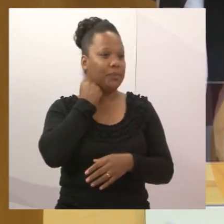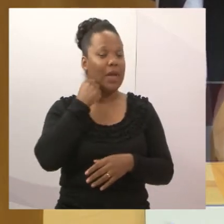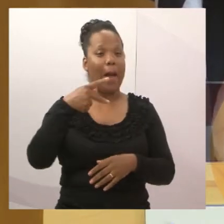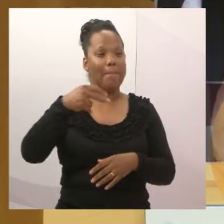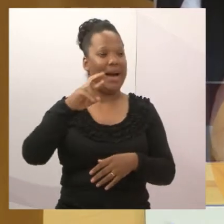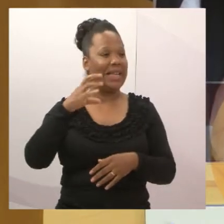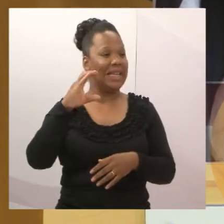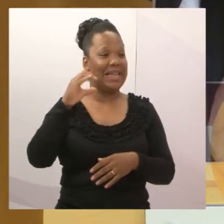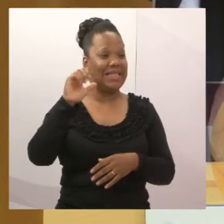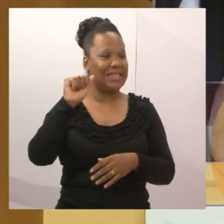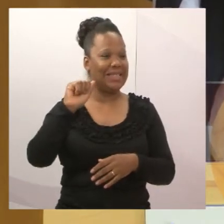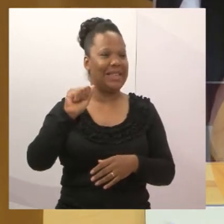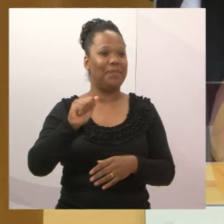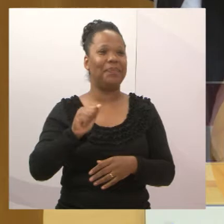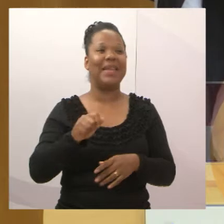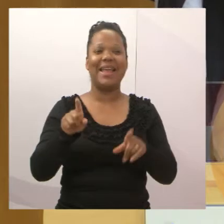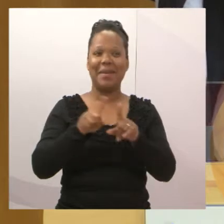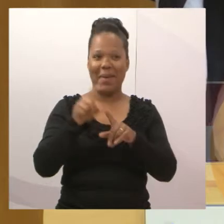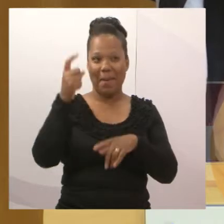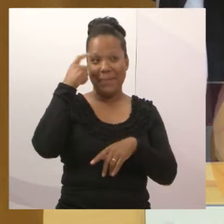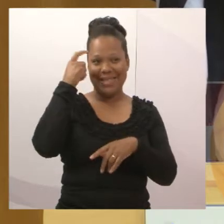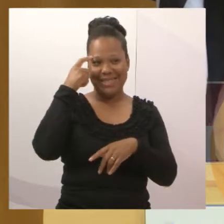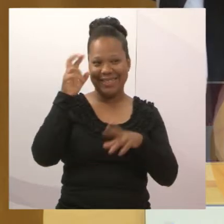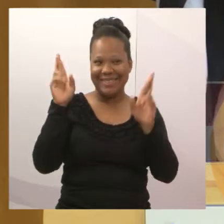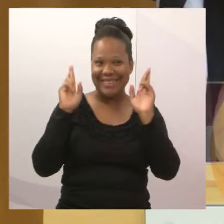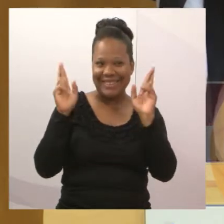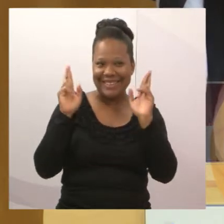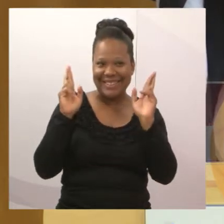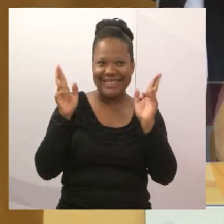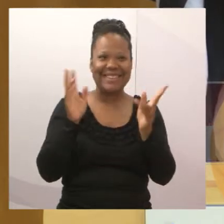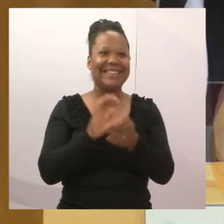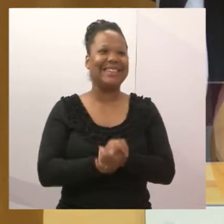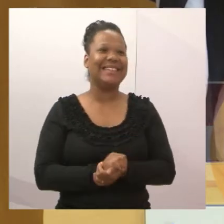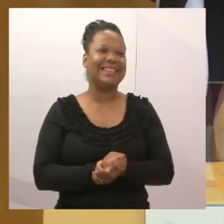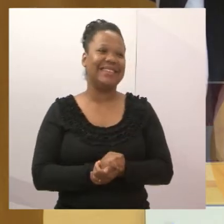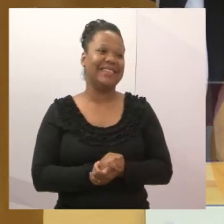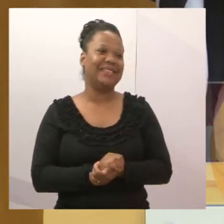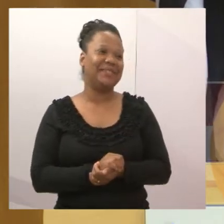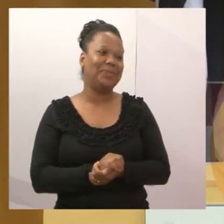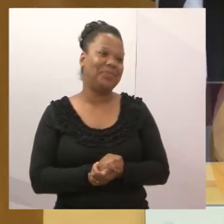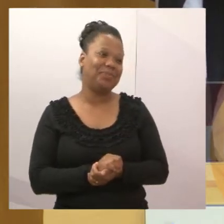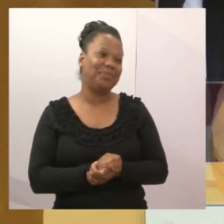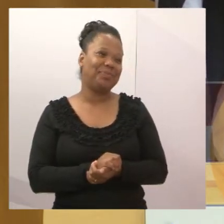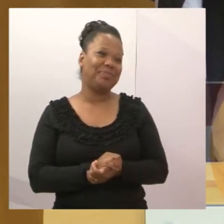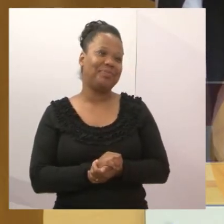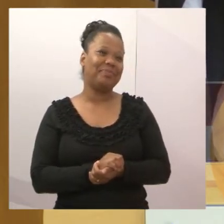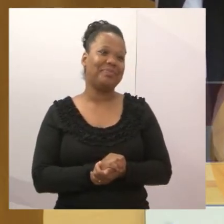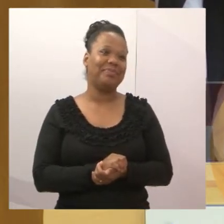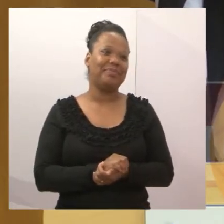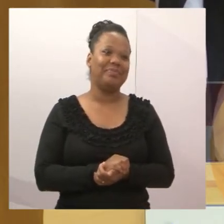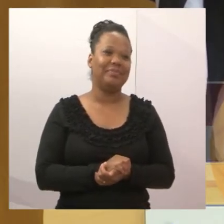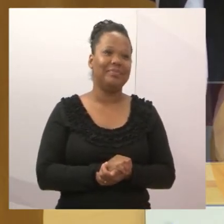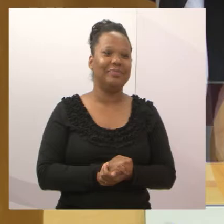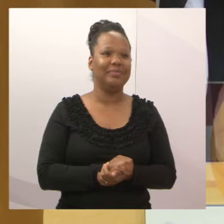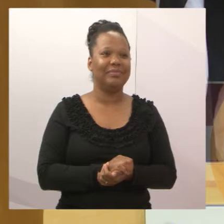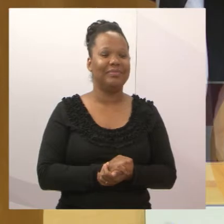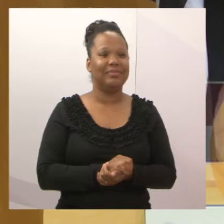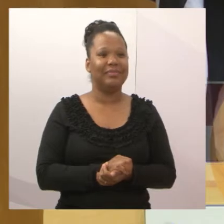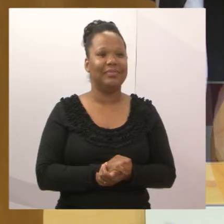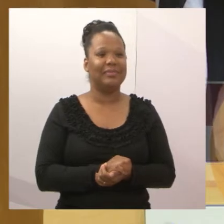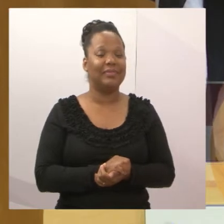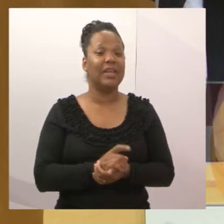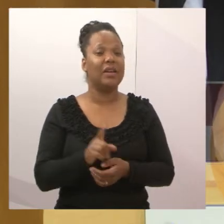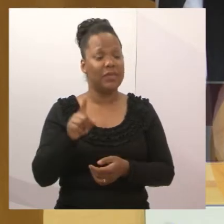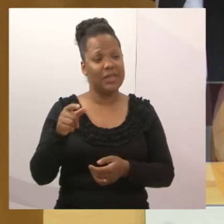Patrícia Giuliani, parece que vai pensar também, né, Patrícia? Porque eu sei que tem outros, né, tem outros lugares para estar direcionando,